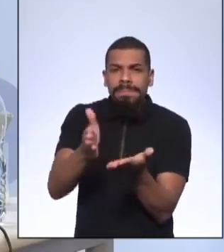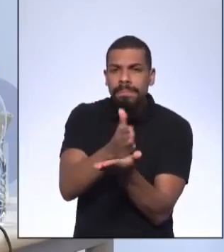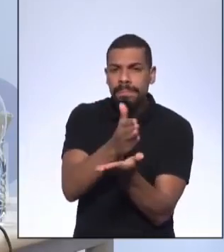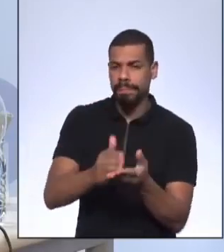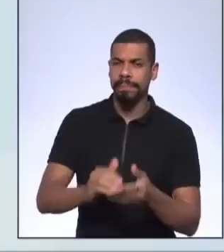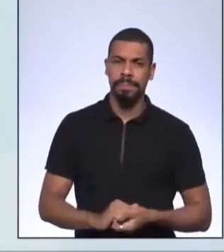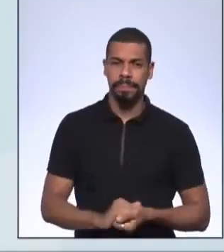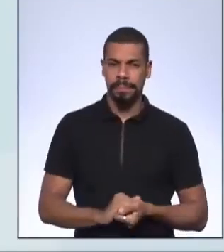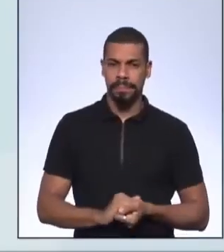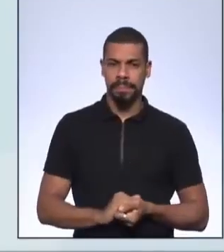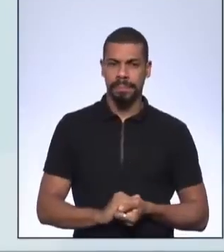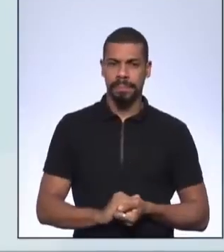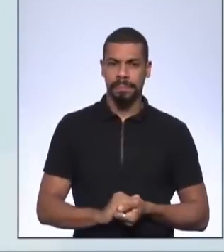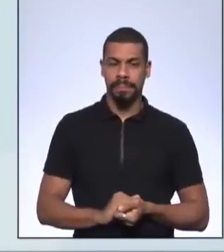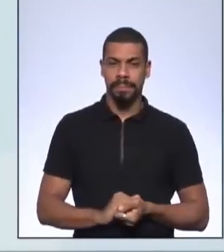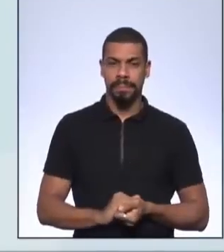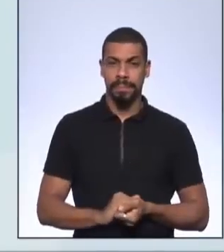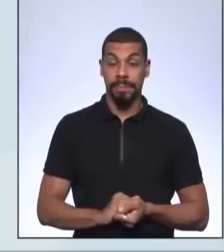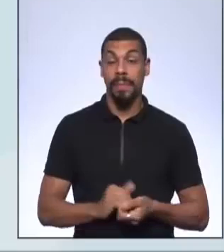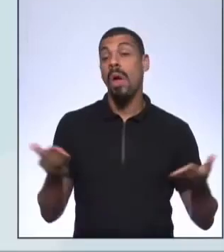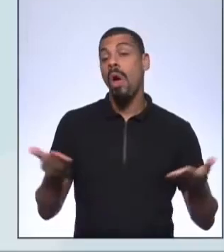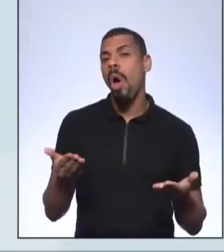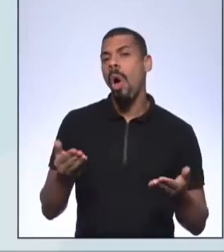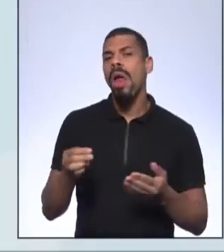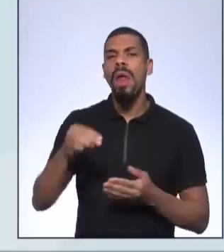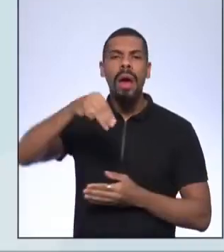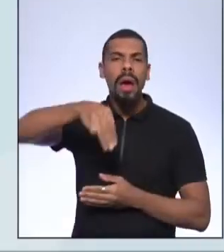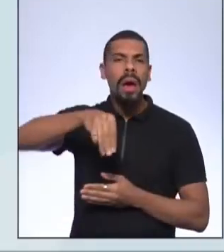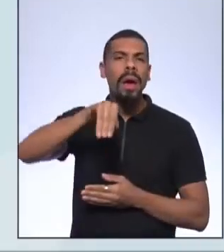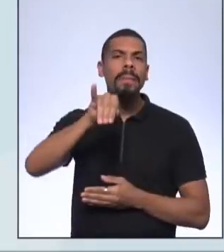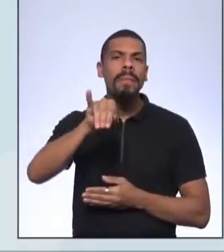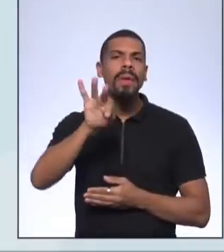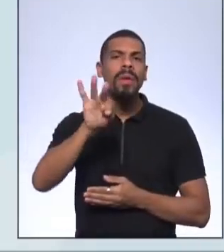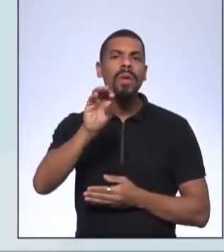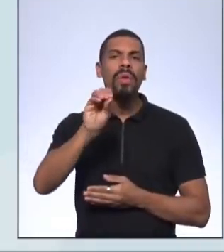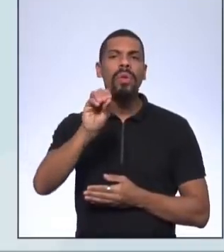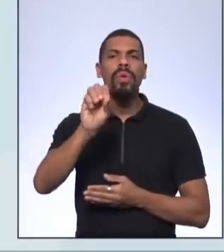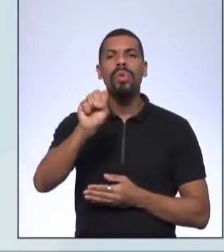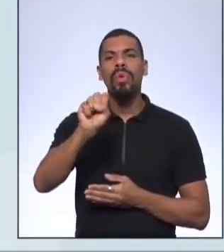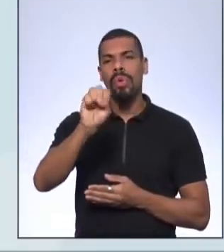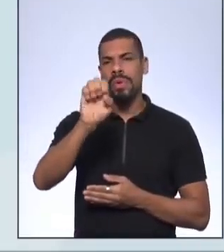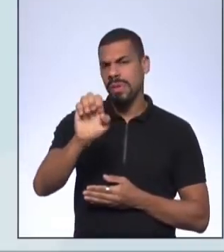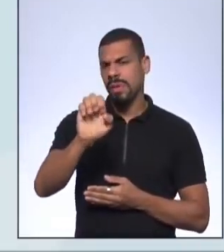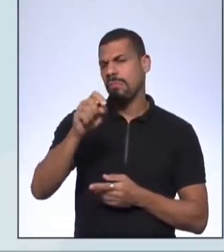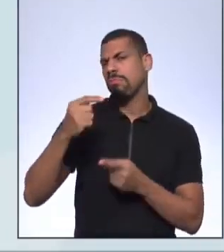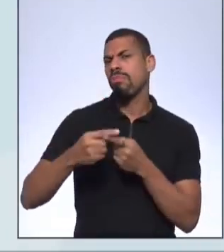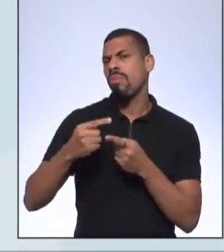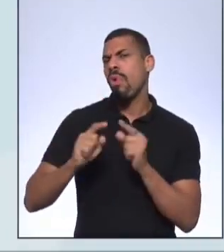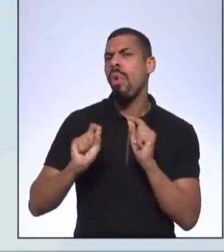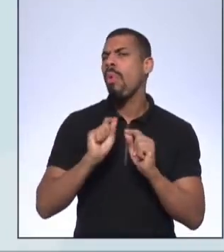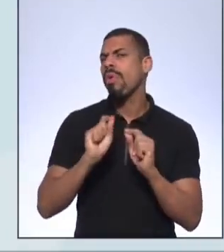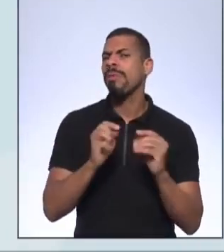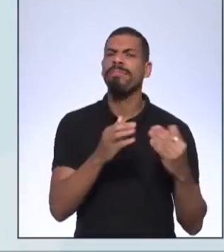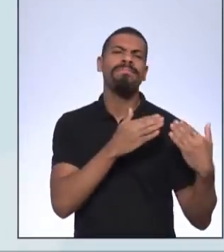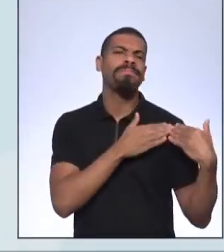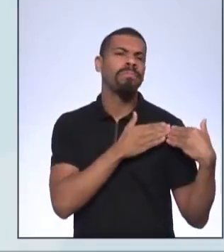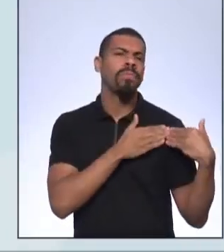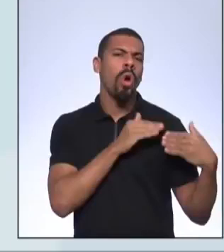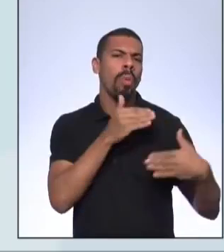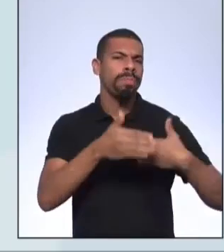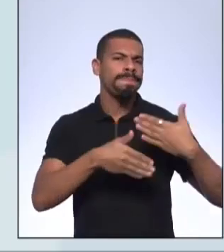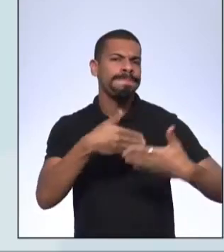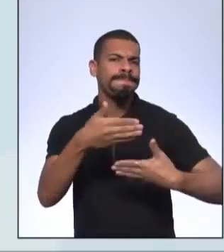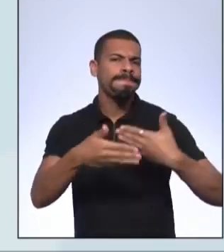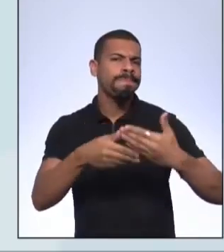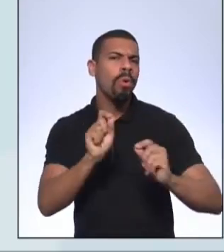lá. Então, a mitose, por que ela é responsável? Né? Porque nos organismos unicelulares, eles reproduzem